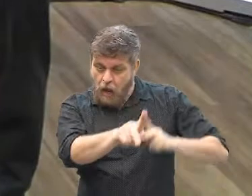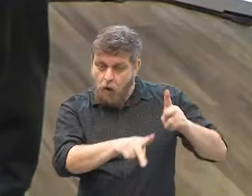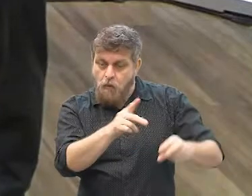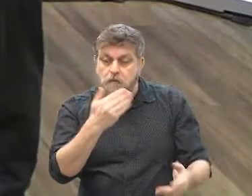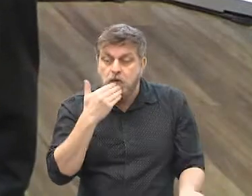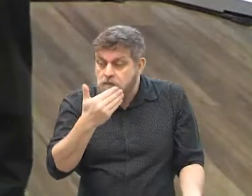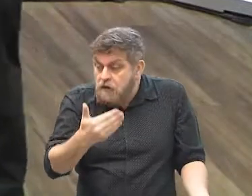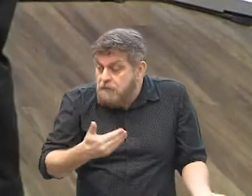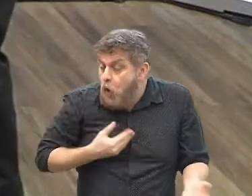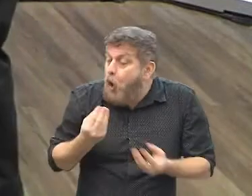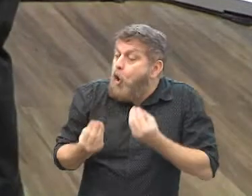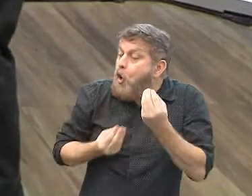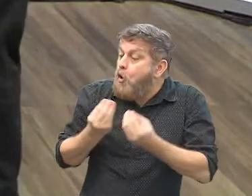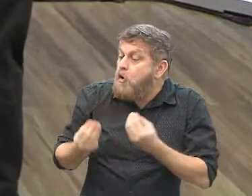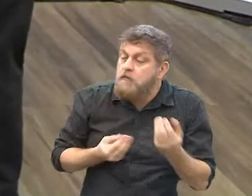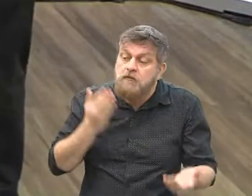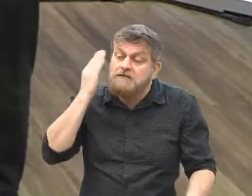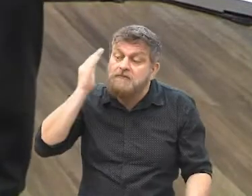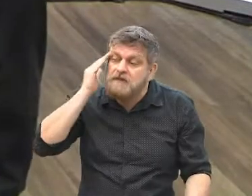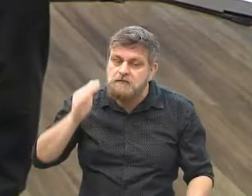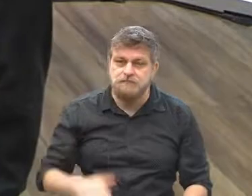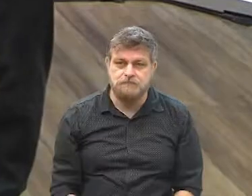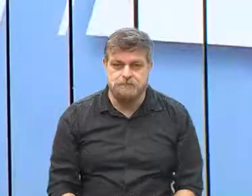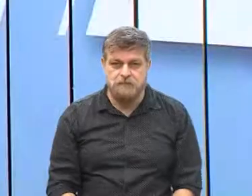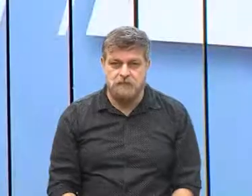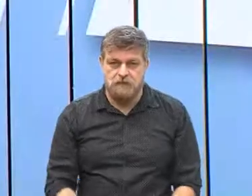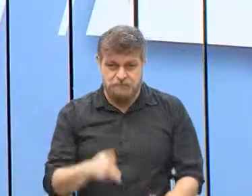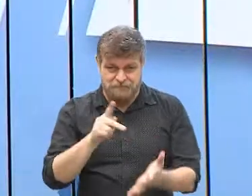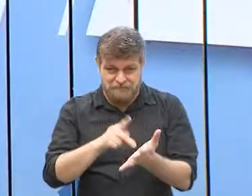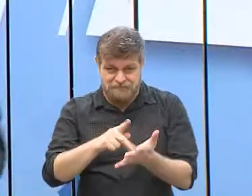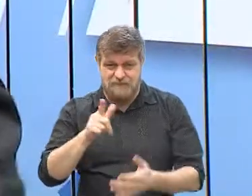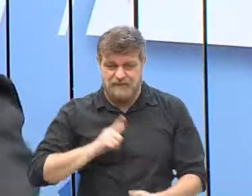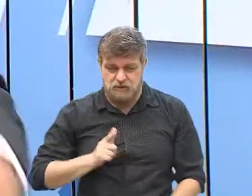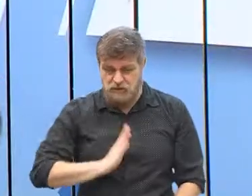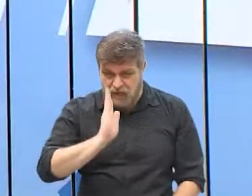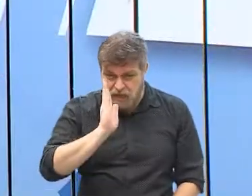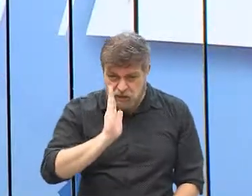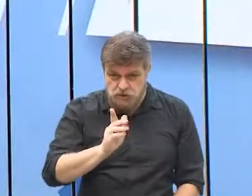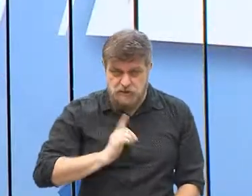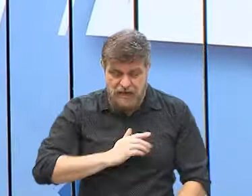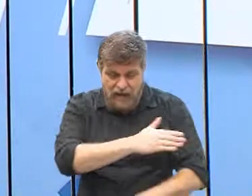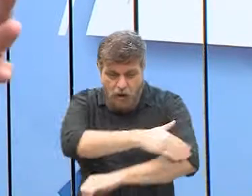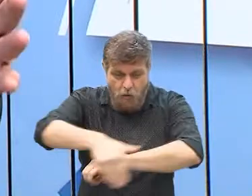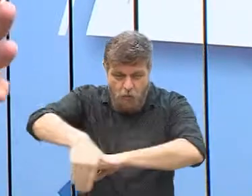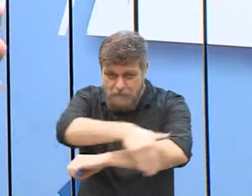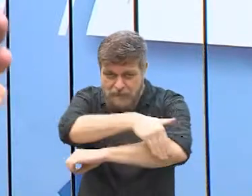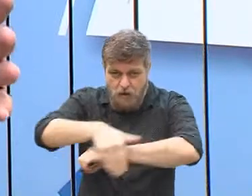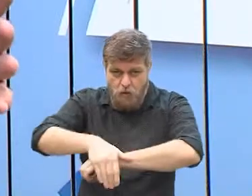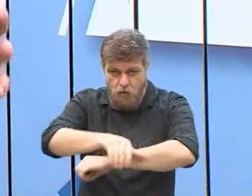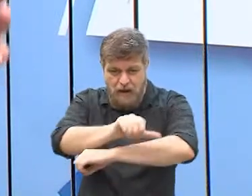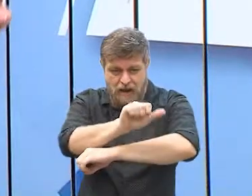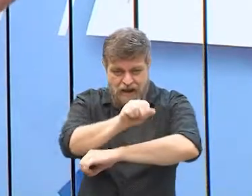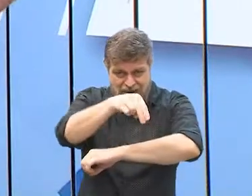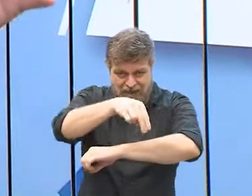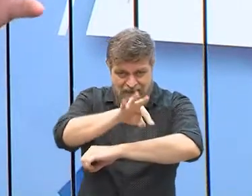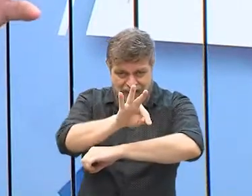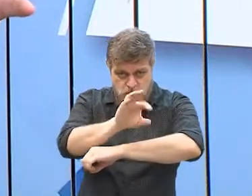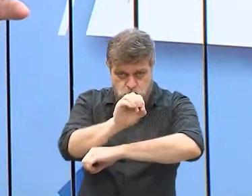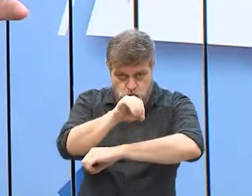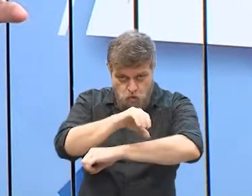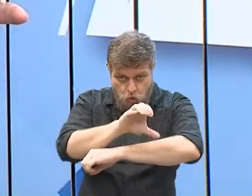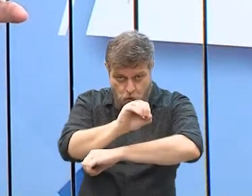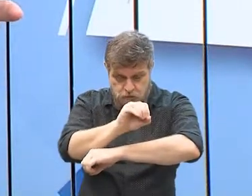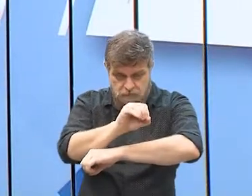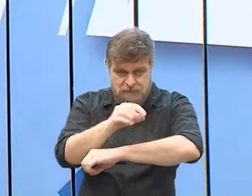que chegou essa demanda até você? Na verdade, a gente tinha uma solicitação. Existe a rua Antônio Marascalchi, que liga